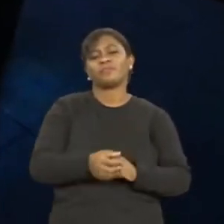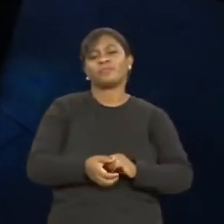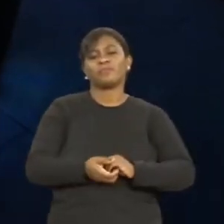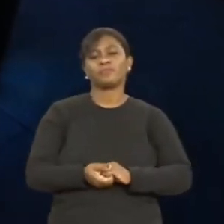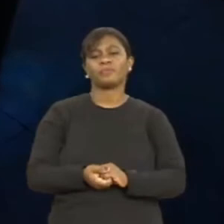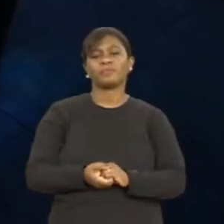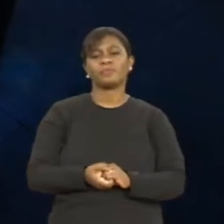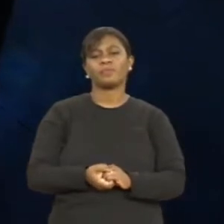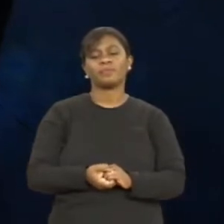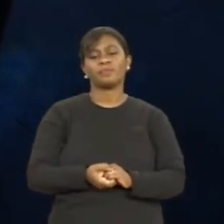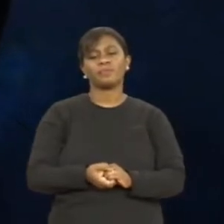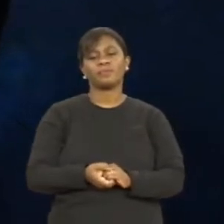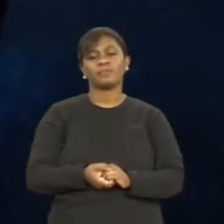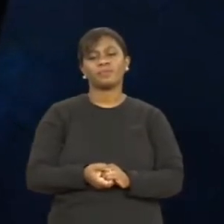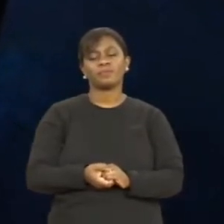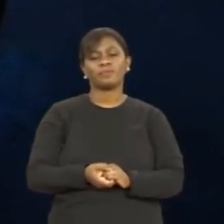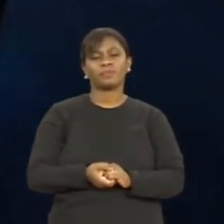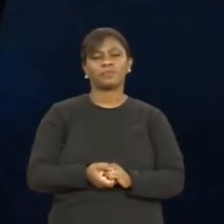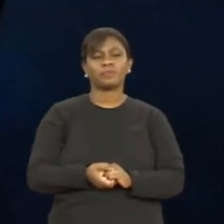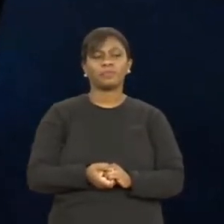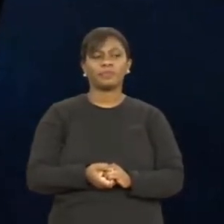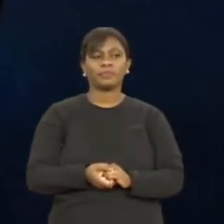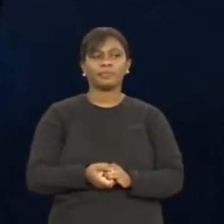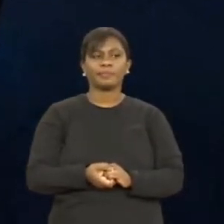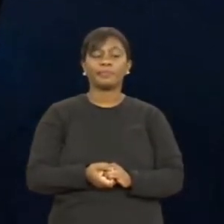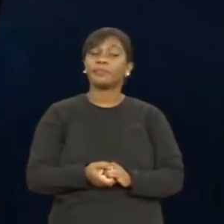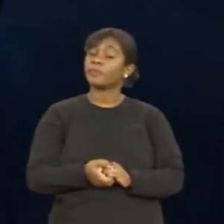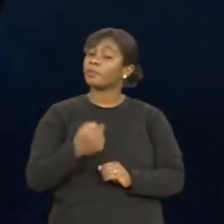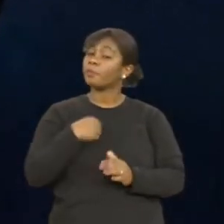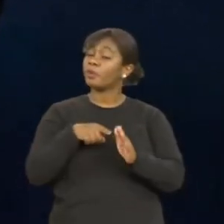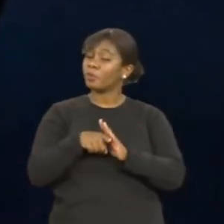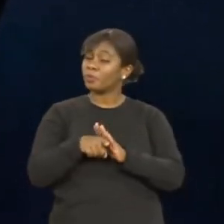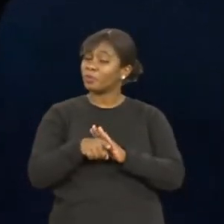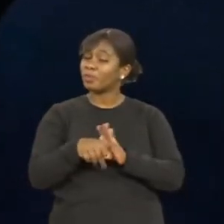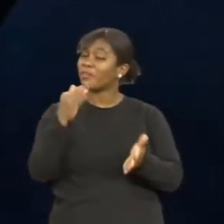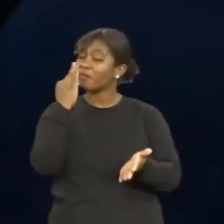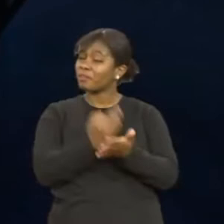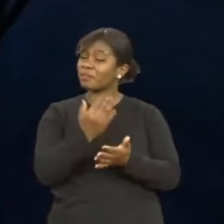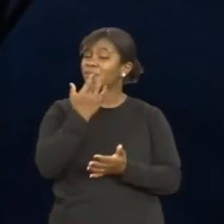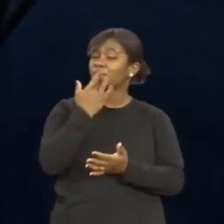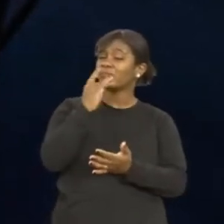Será que não é temor que está faltando?